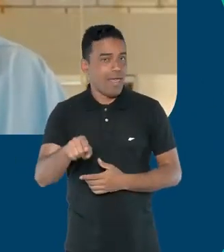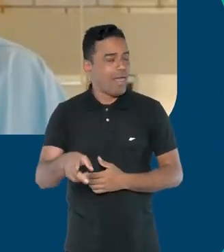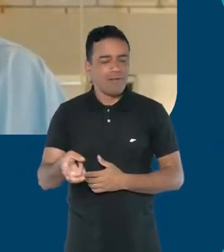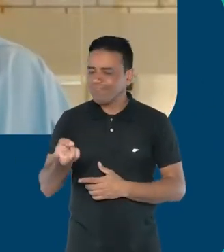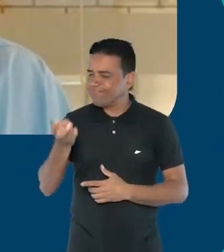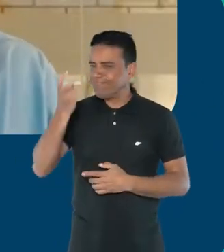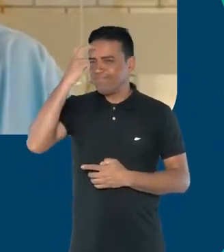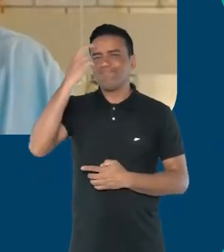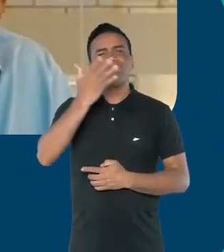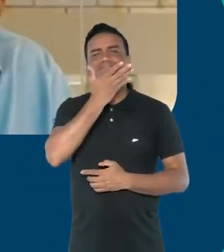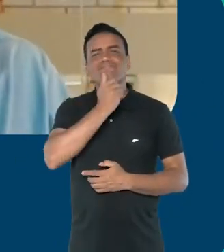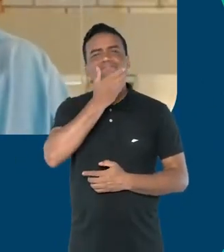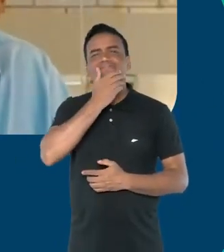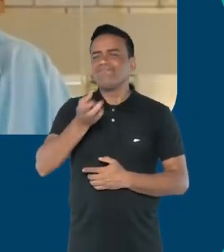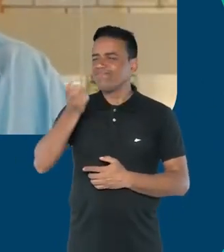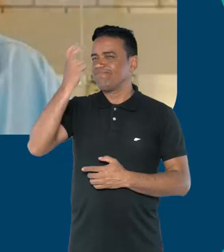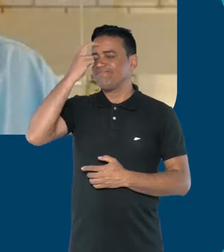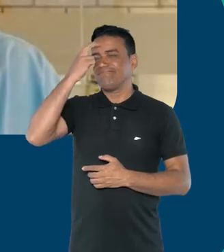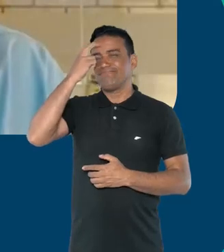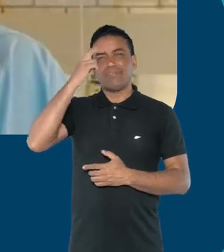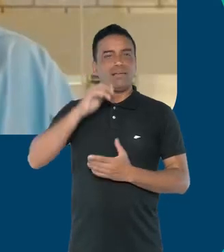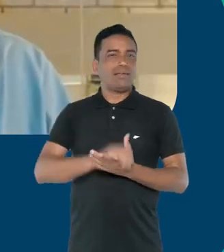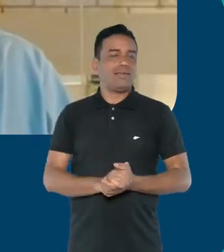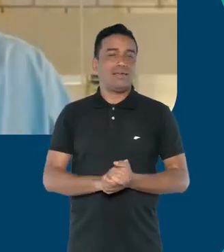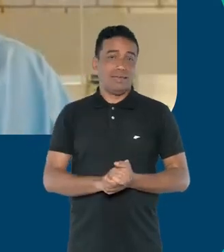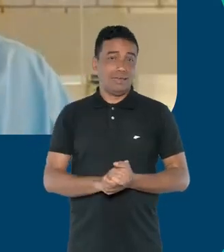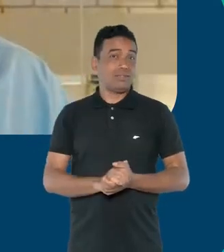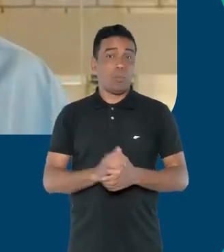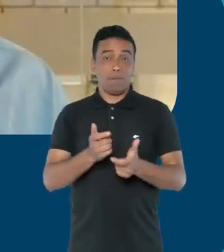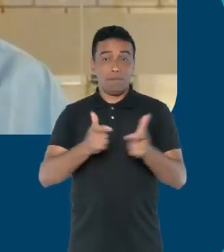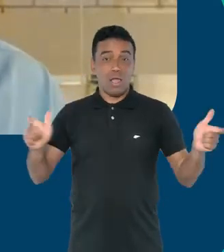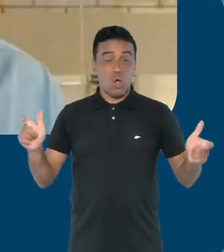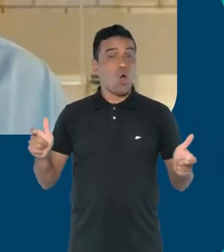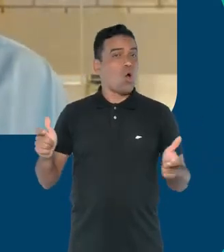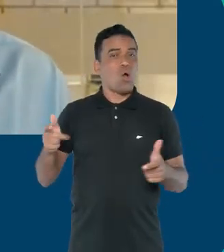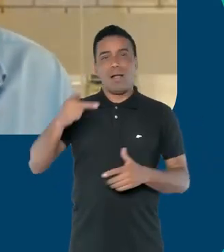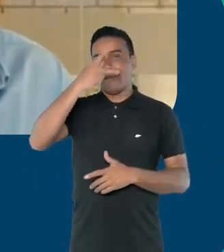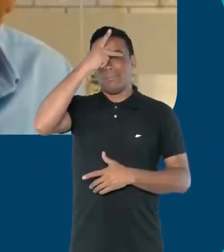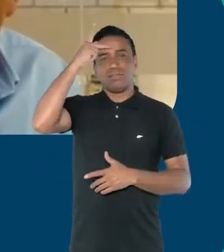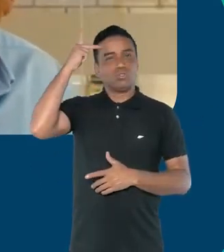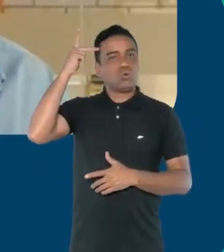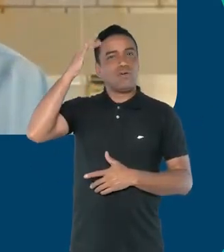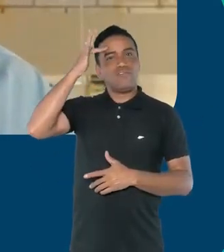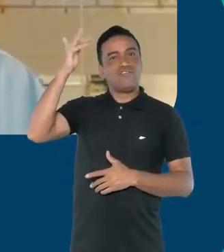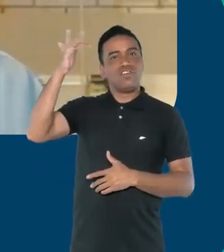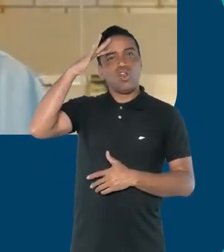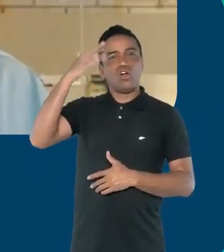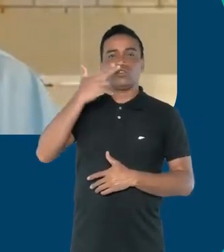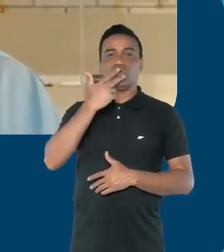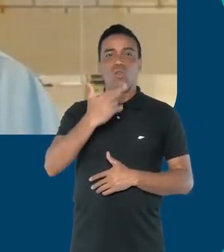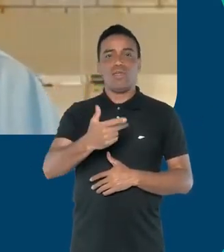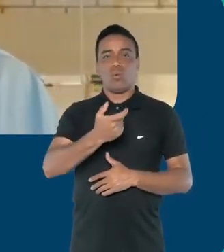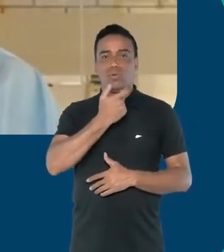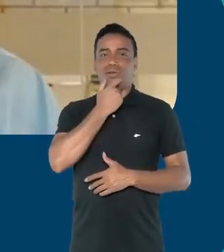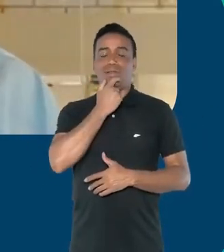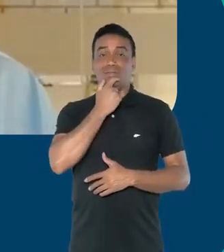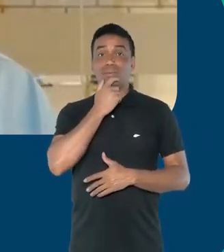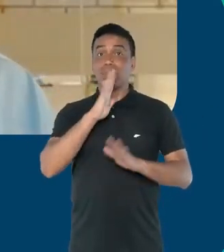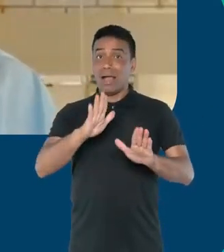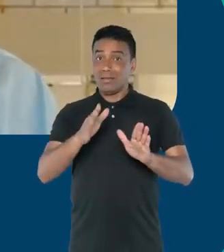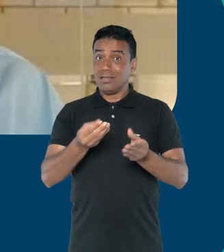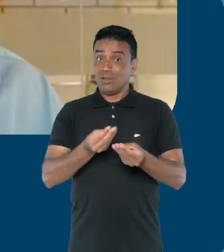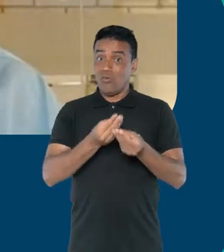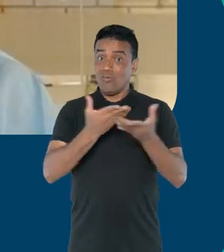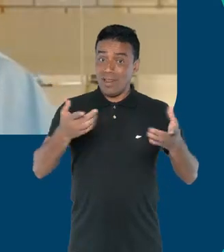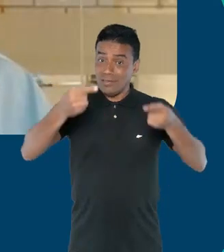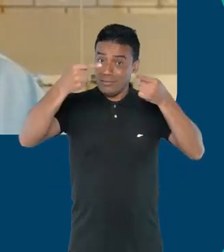Ele é um gênio, sem dúvida, não é à toa que é considerado, né, o maior filósofo de língua inglesa, mas ele